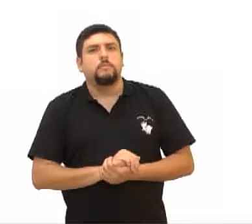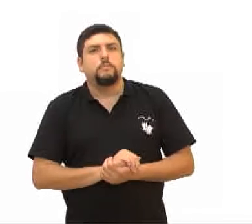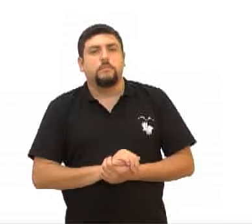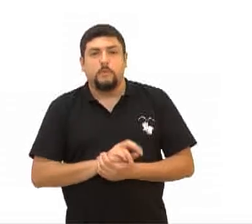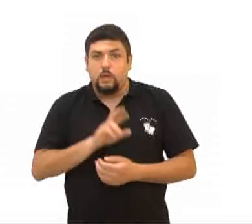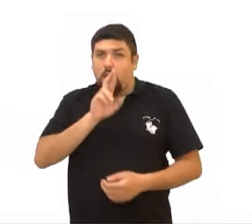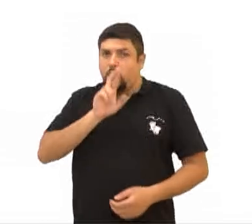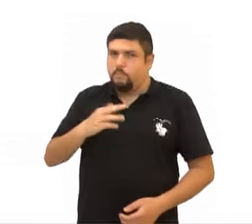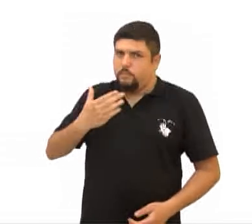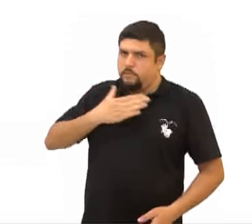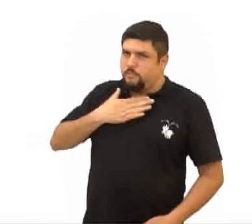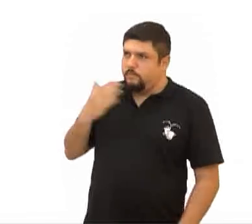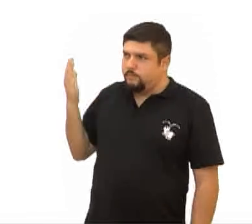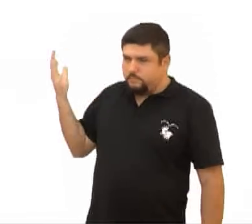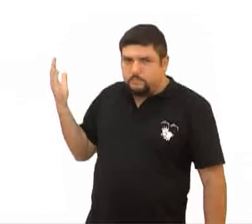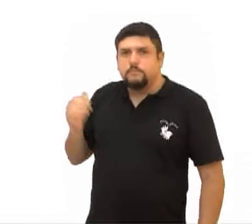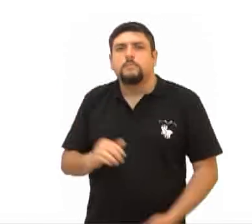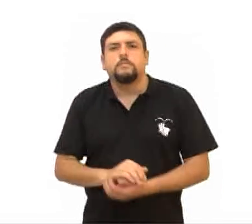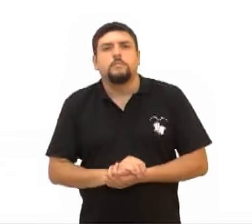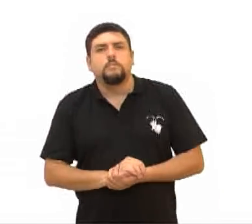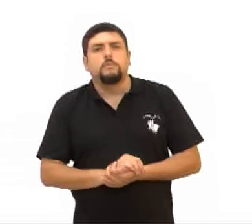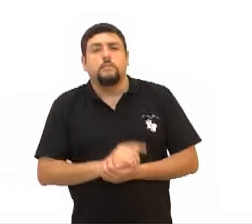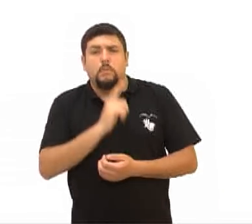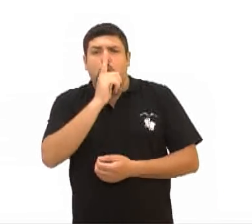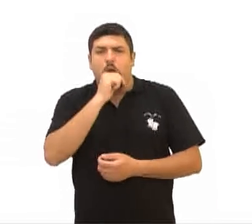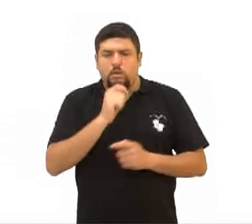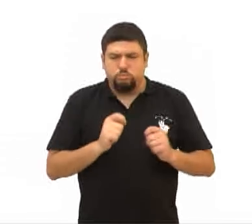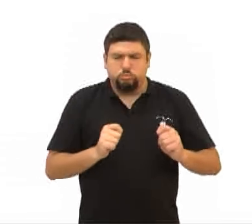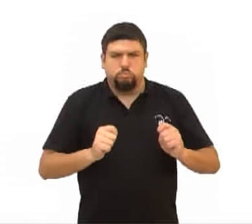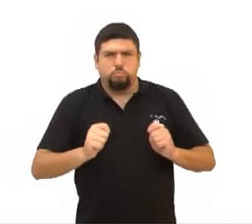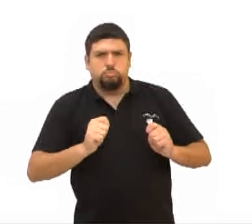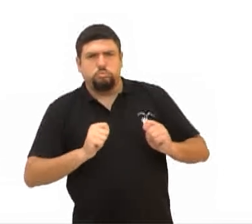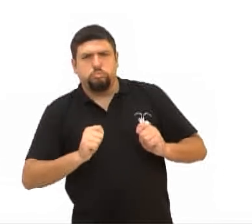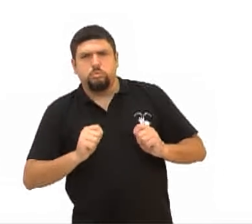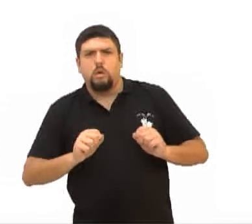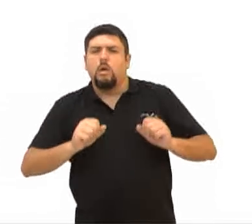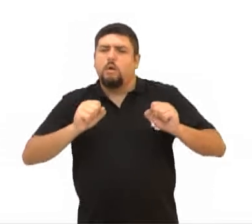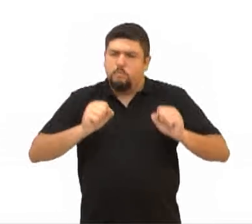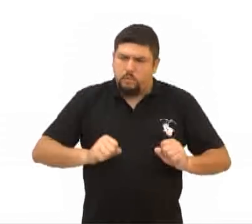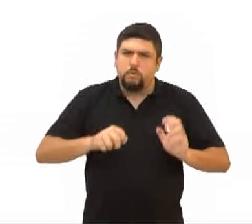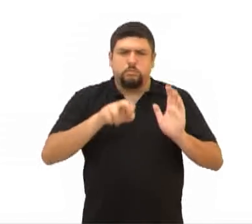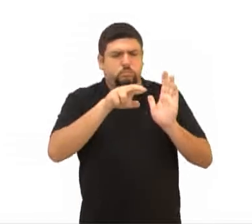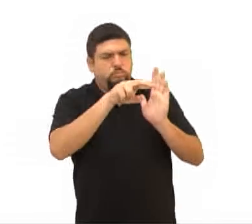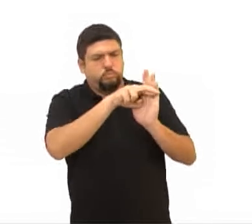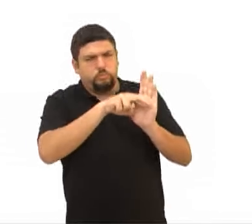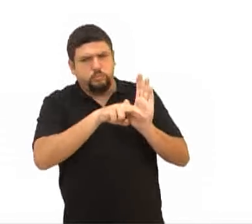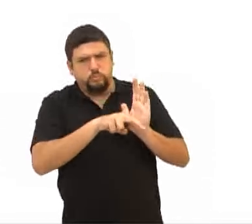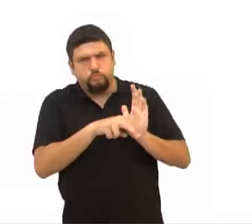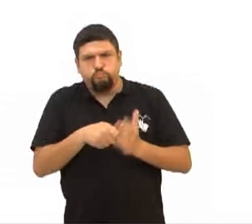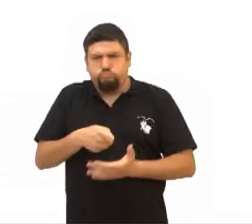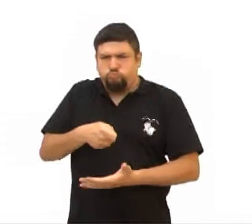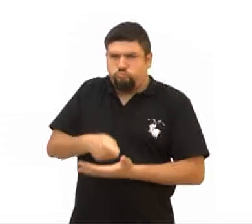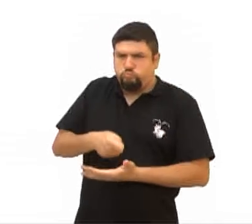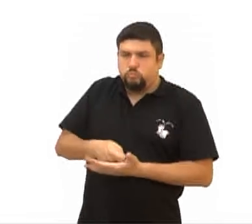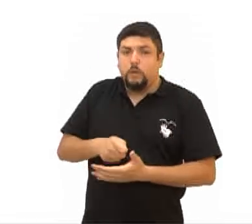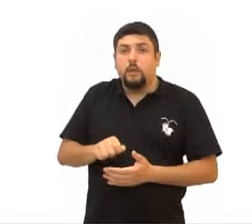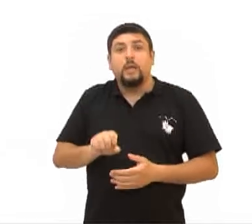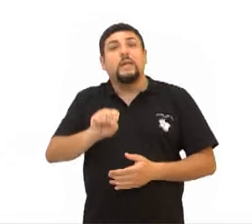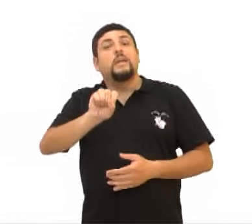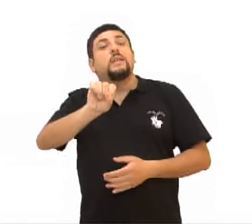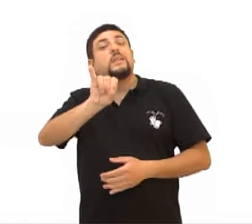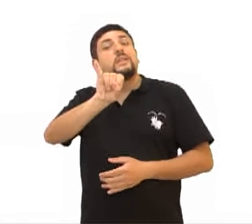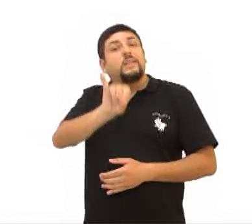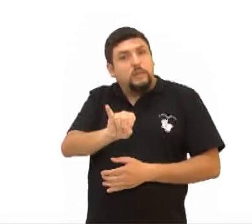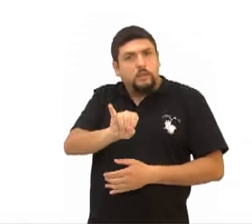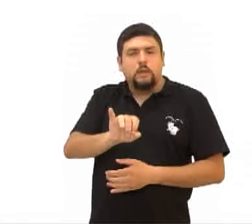da prof. A economia de água pode se tornar uma rotina na vida das pessoas na medida